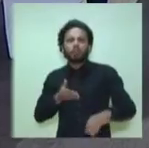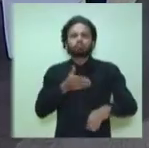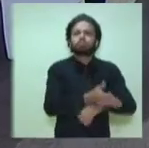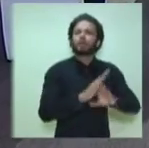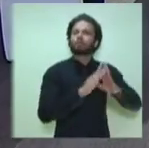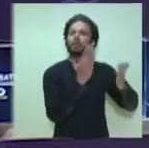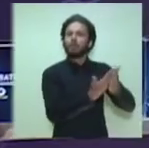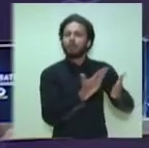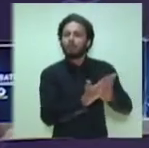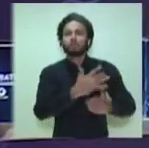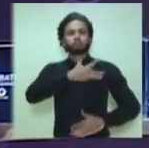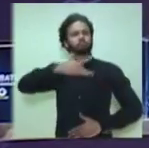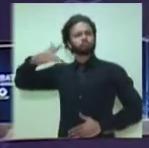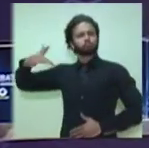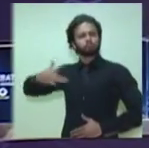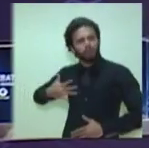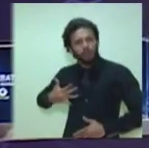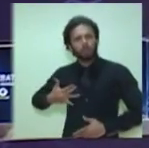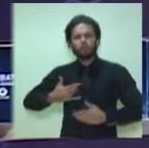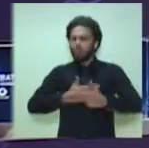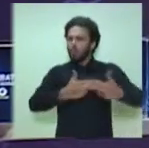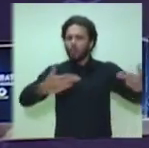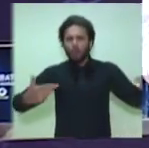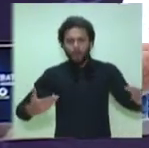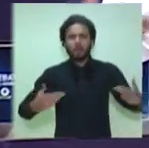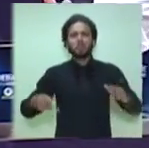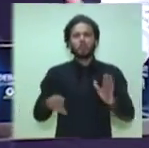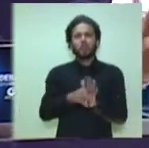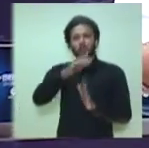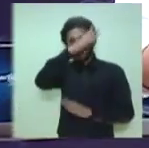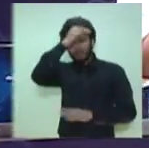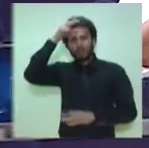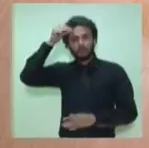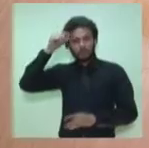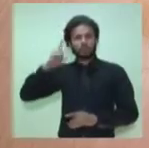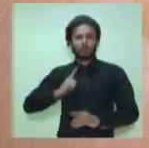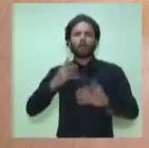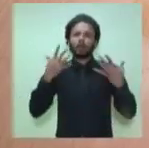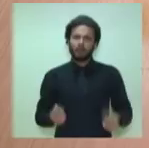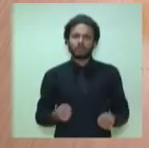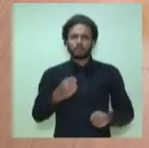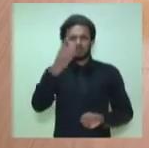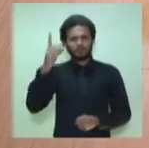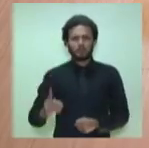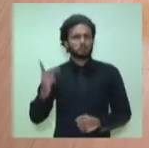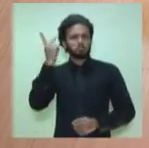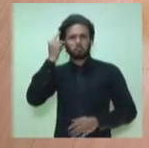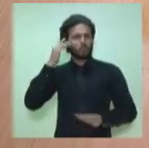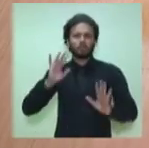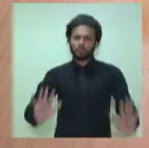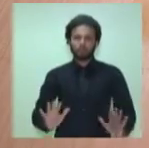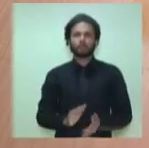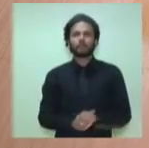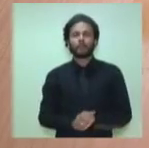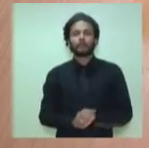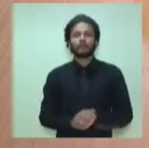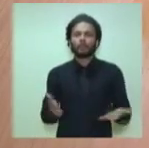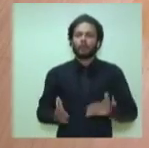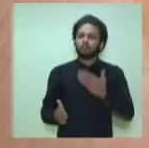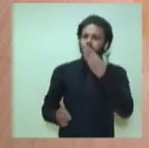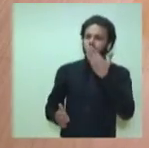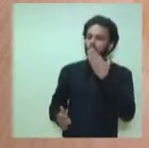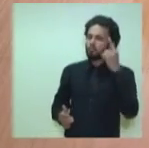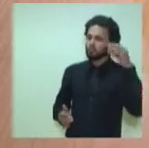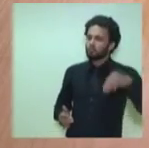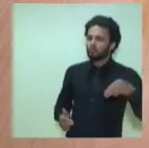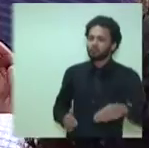à saúde e aos serviços prestados pela prefeitura, é acolhedora. Obrigado, candidato Arthur Neto. O senhor tem um minuto para o seu